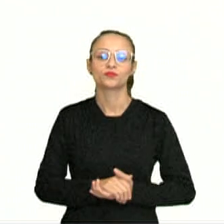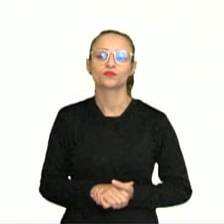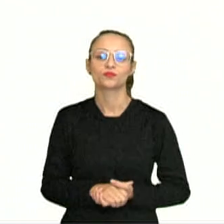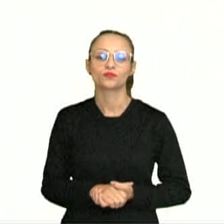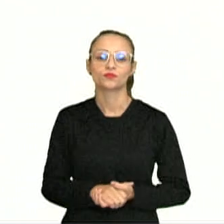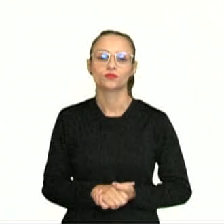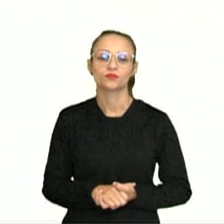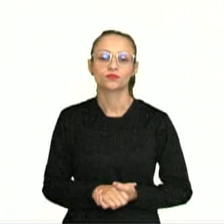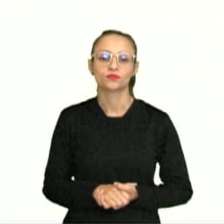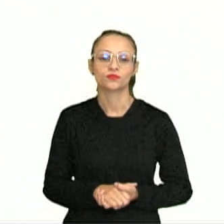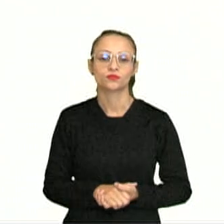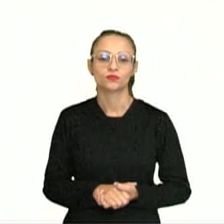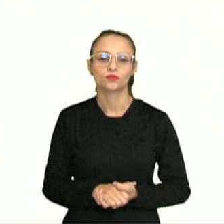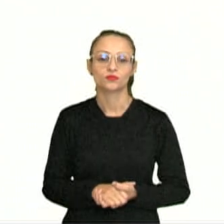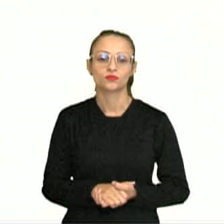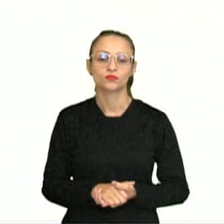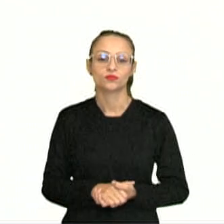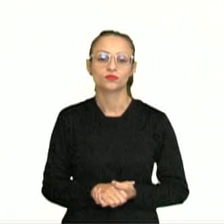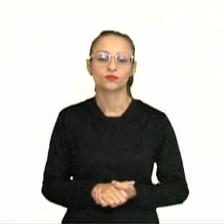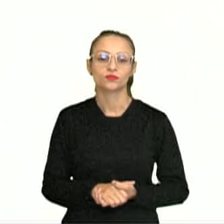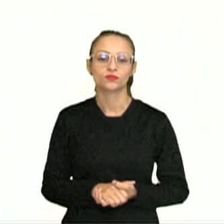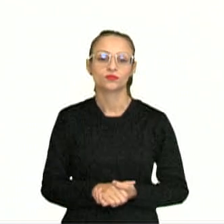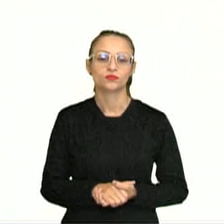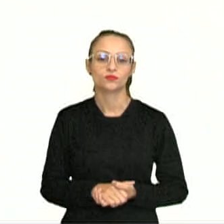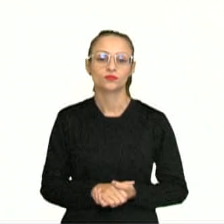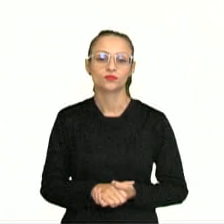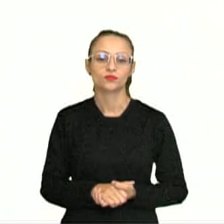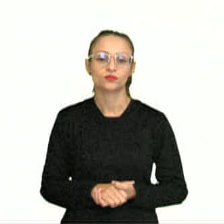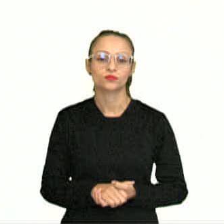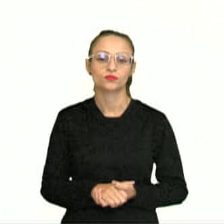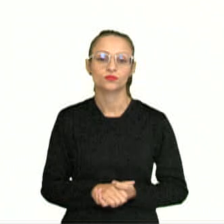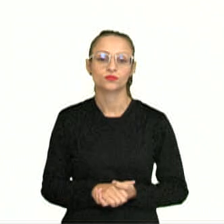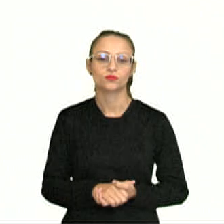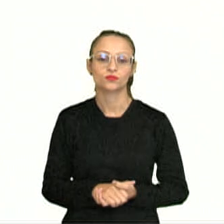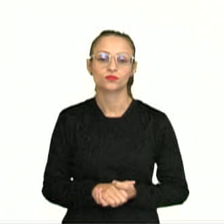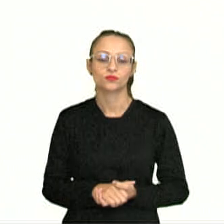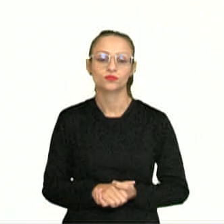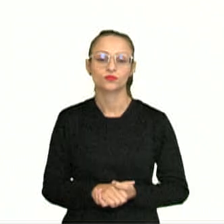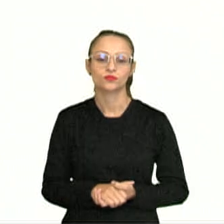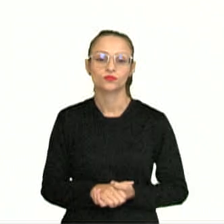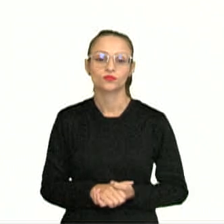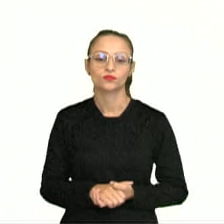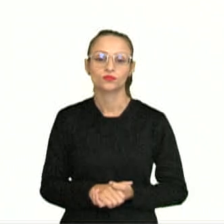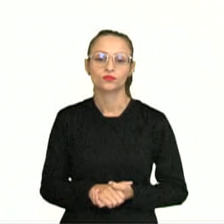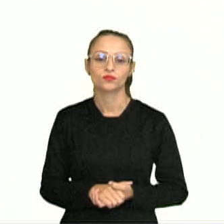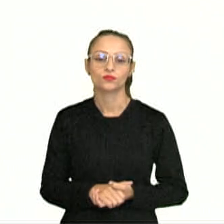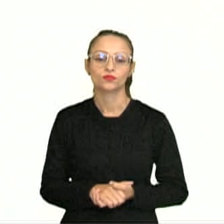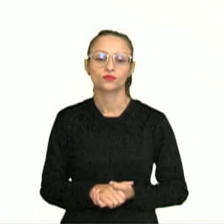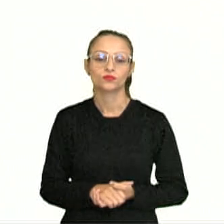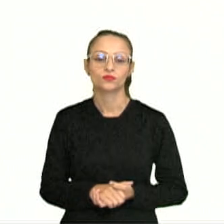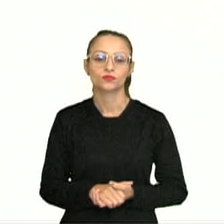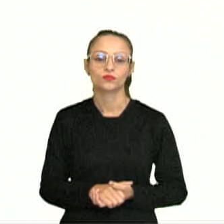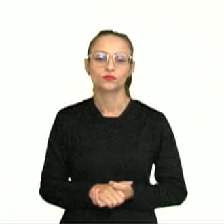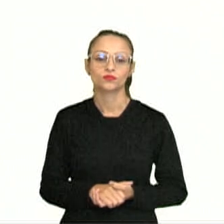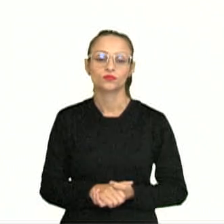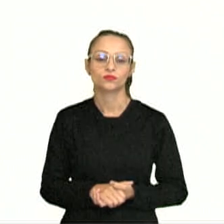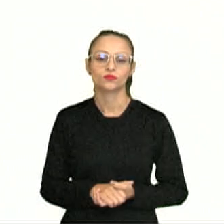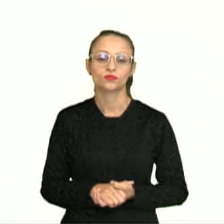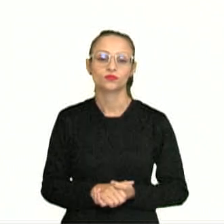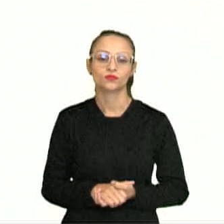Desarrollo. Quita toda su ropa pensando no aumentar su peso, ya que considera su